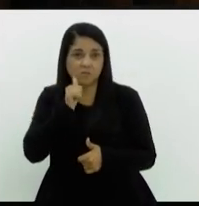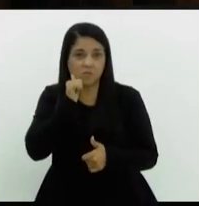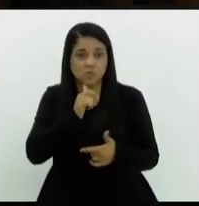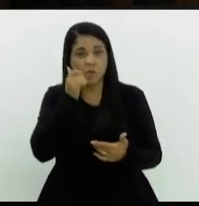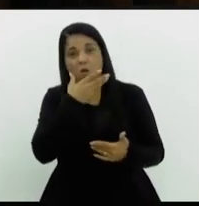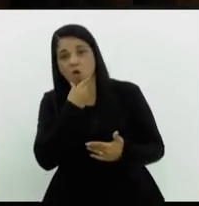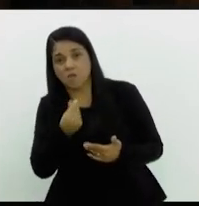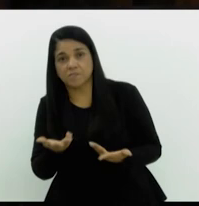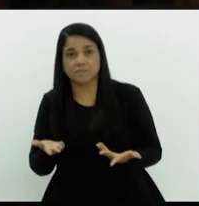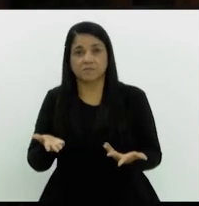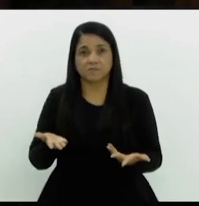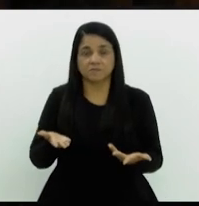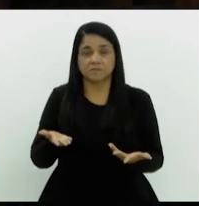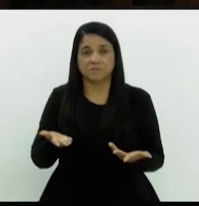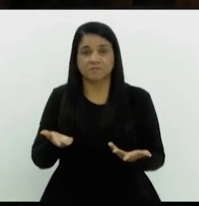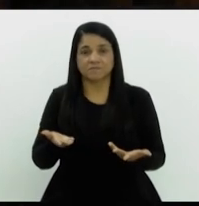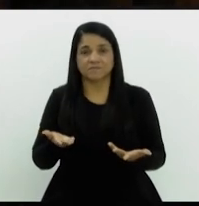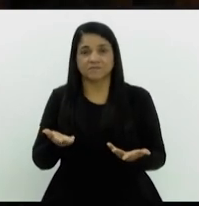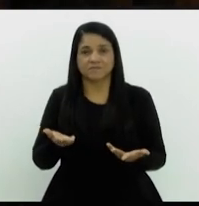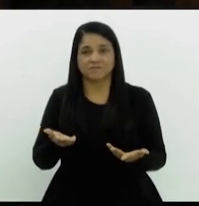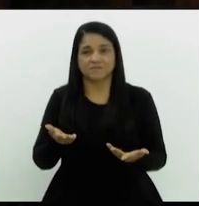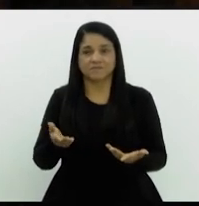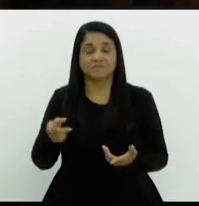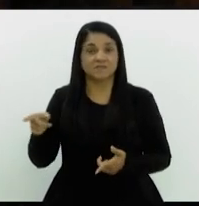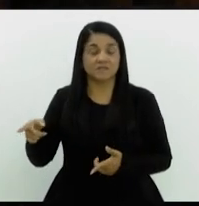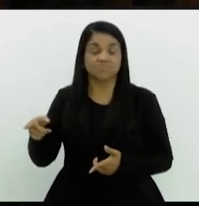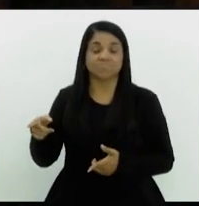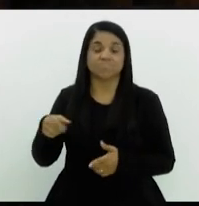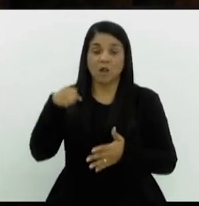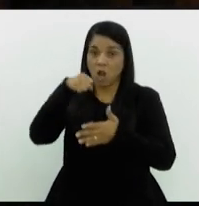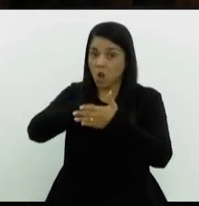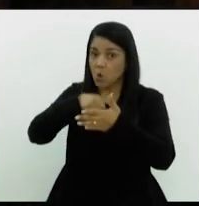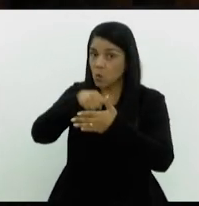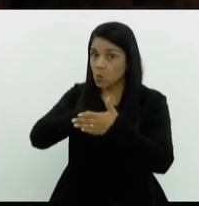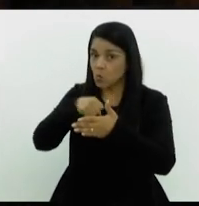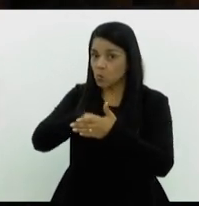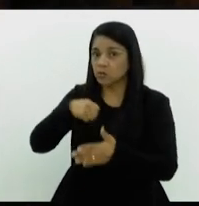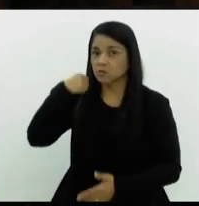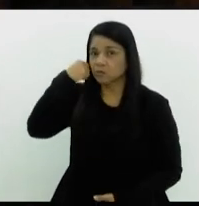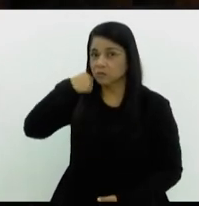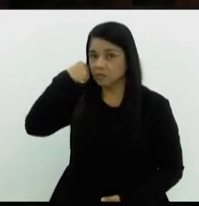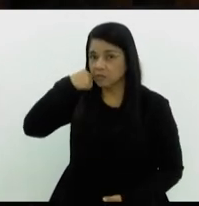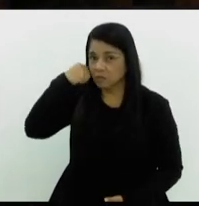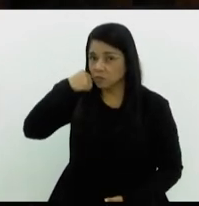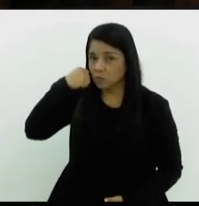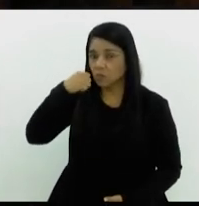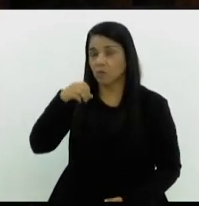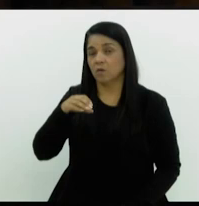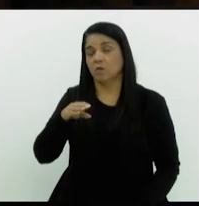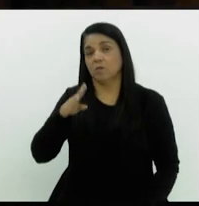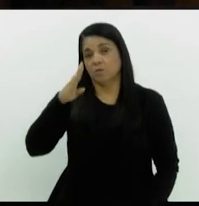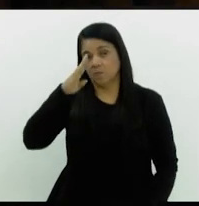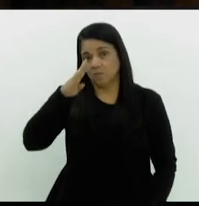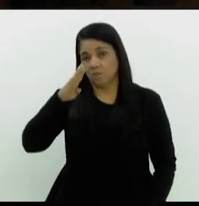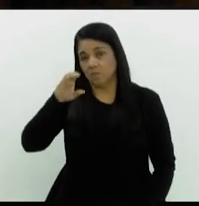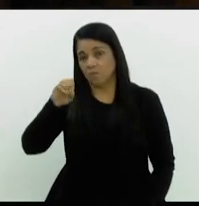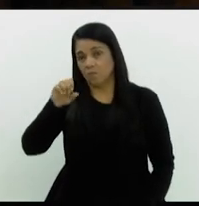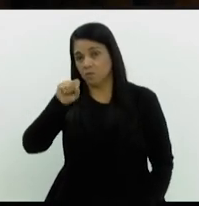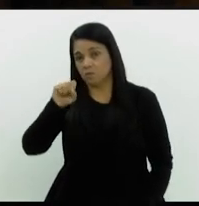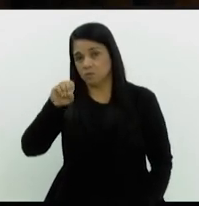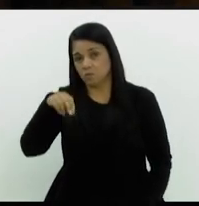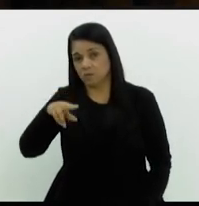aí, uma bandeira de luta do senador Flávio Bolsonaro, que é o fim das saidinhas, ontem teve uma